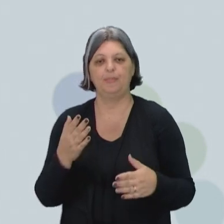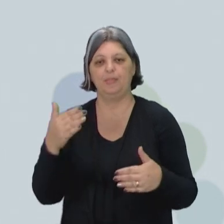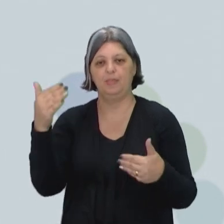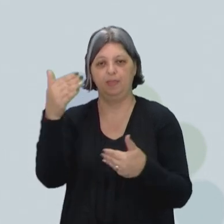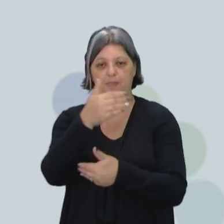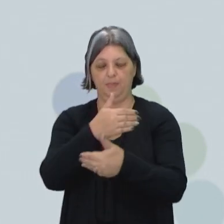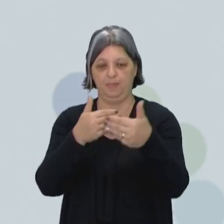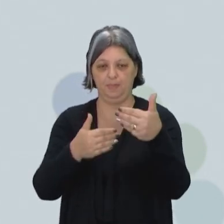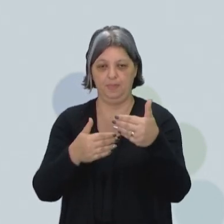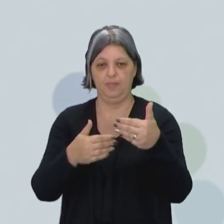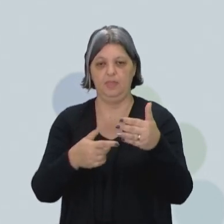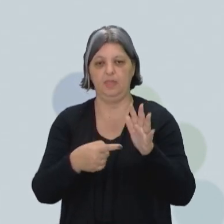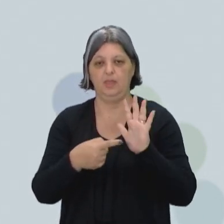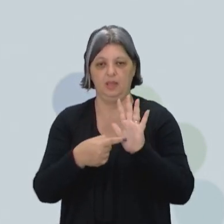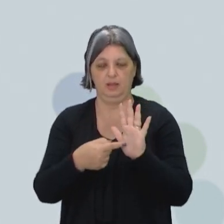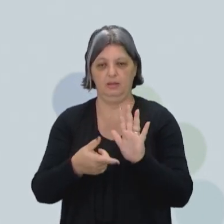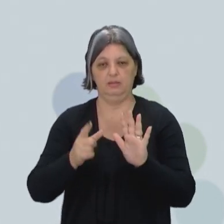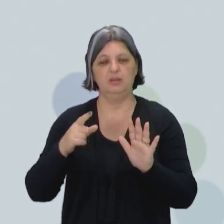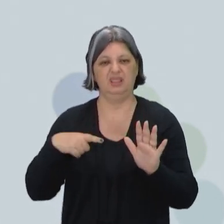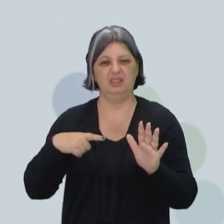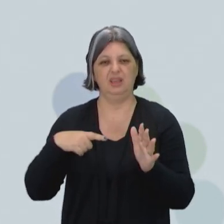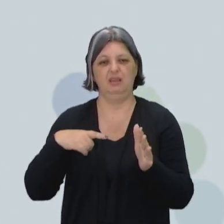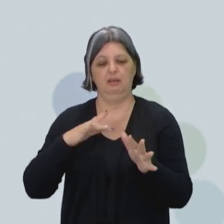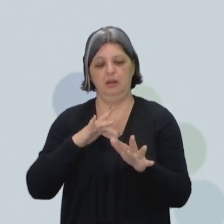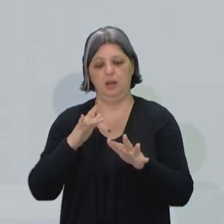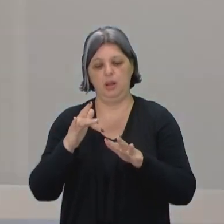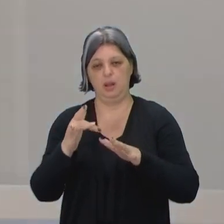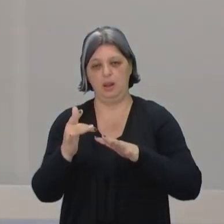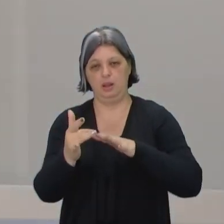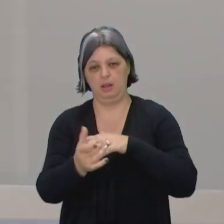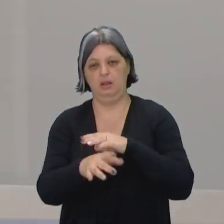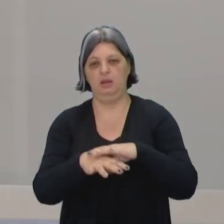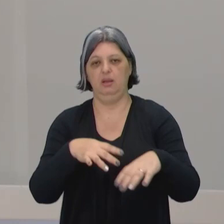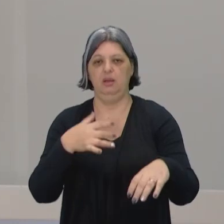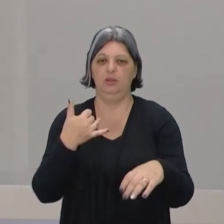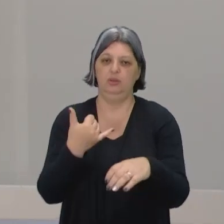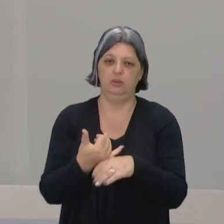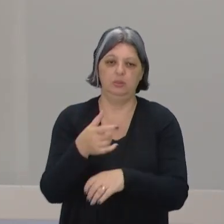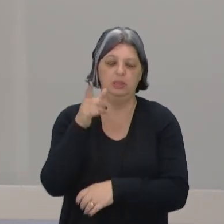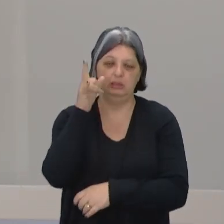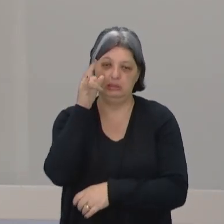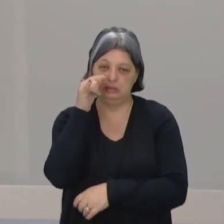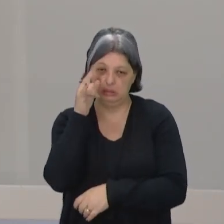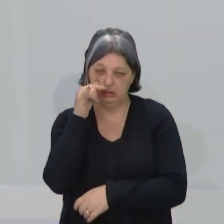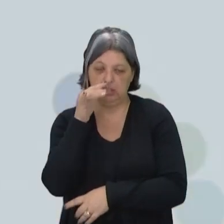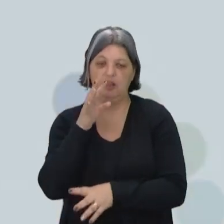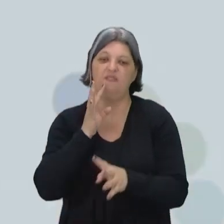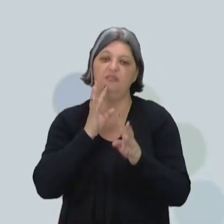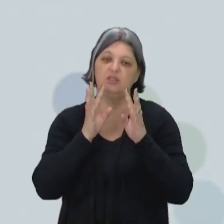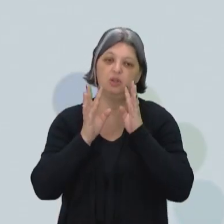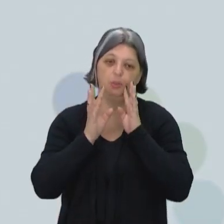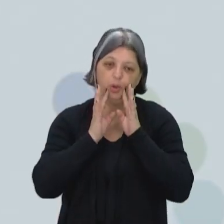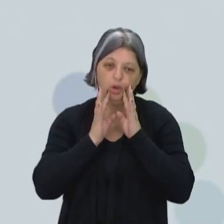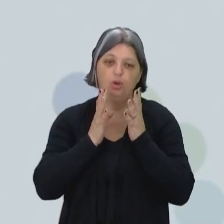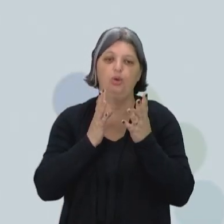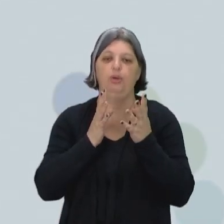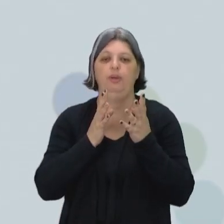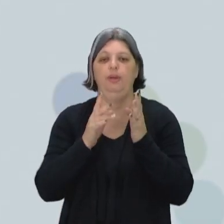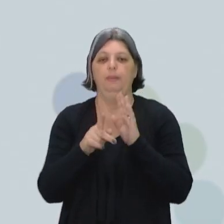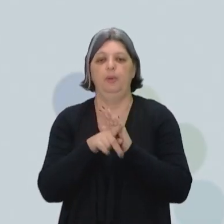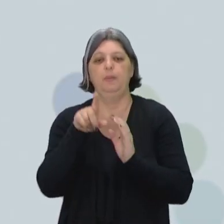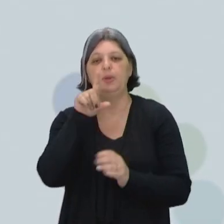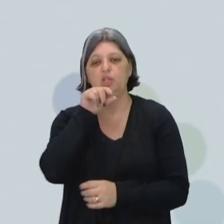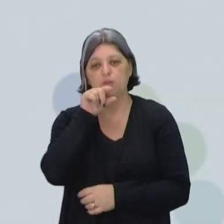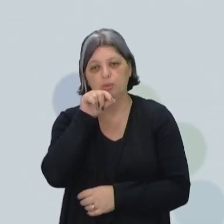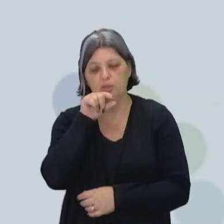tinha colocado, a gente tem diversos canais, né? Sim. Então, YouTube, Instagram, Facebook, Twitter,